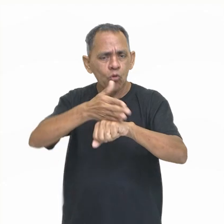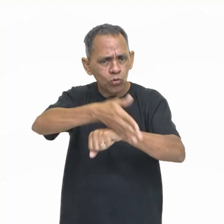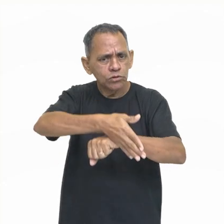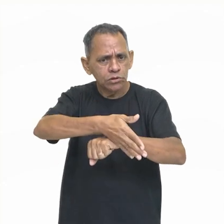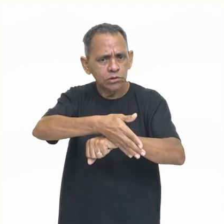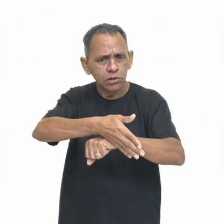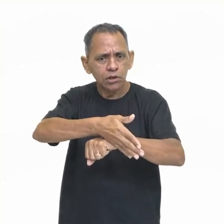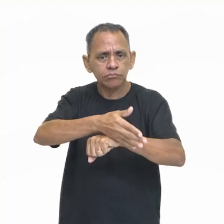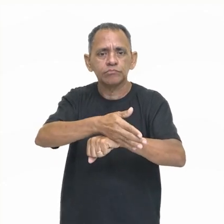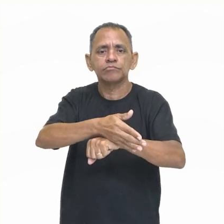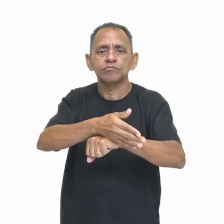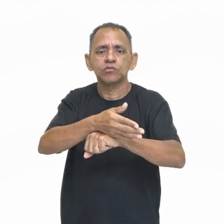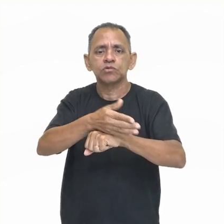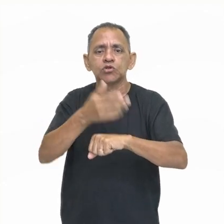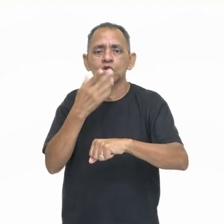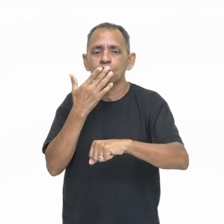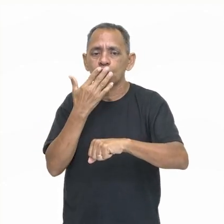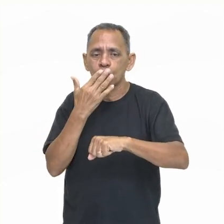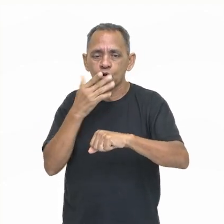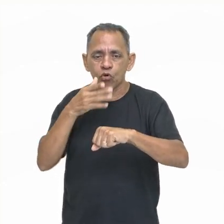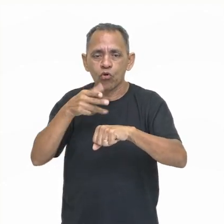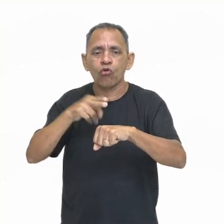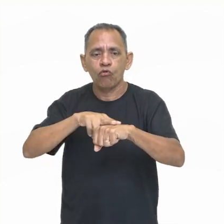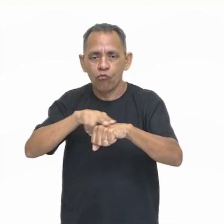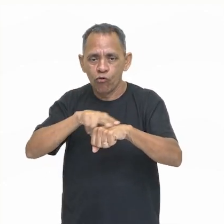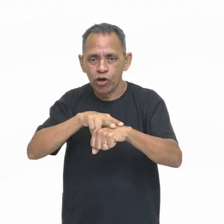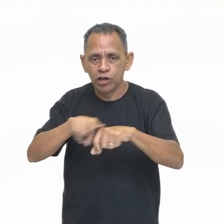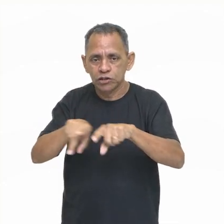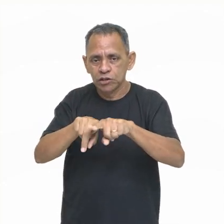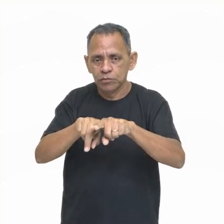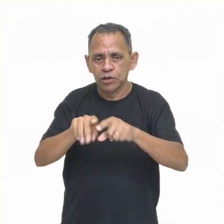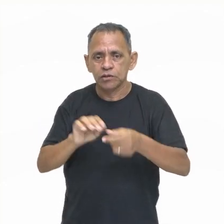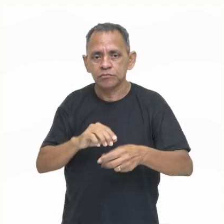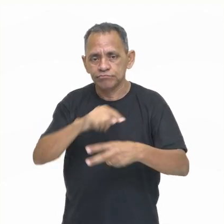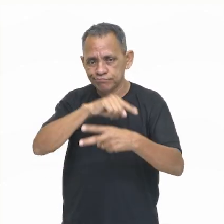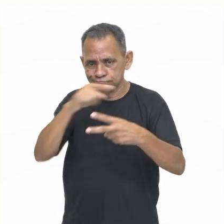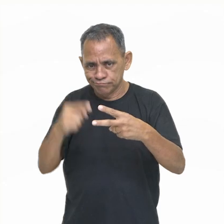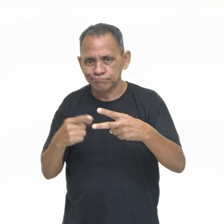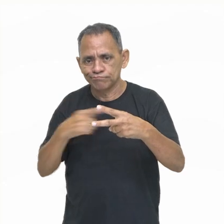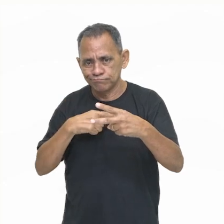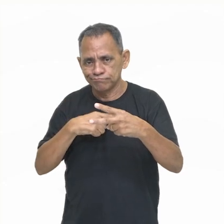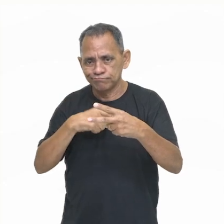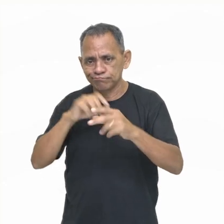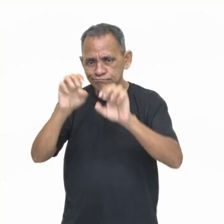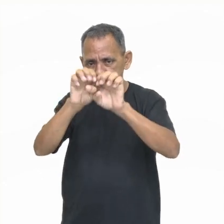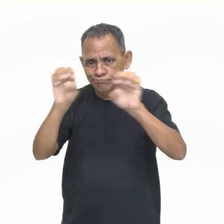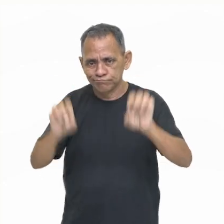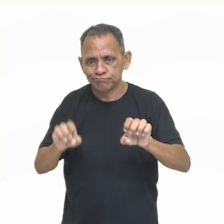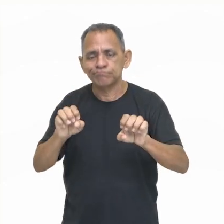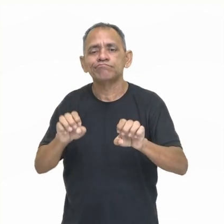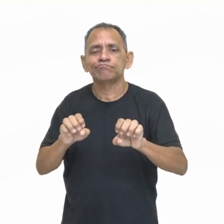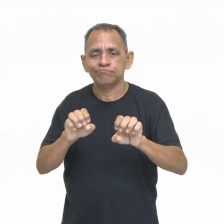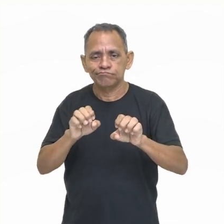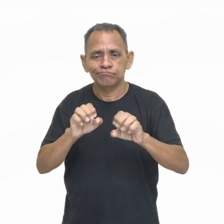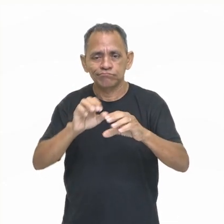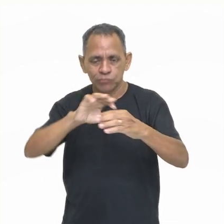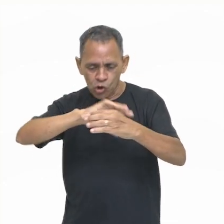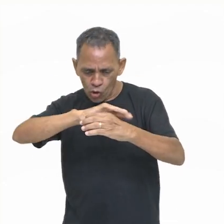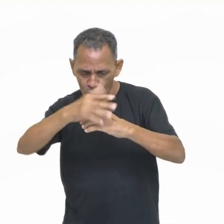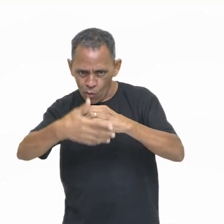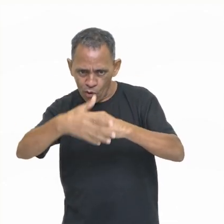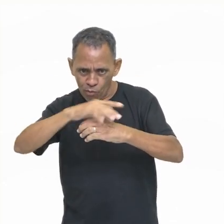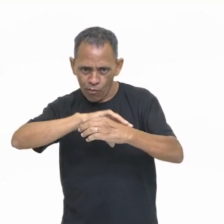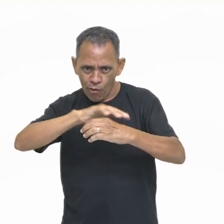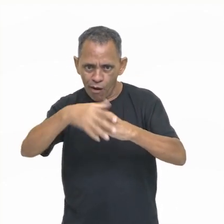toda a membrana plasmática, certo? Então, essa é a estrutura das membranas plasmáticas.